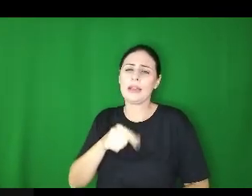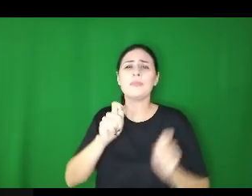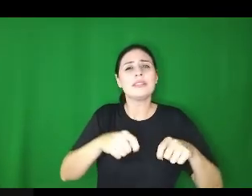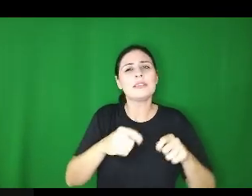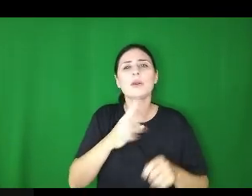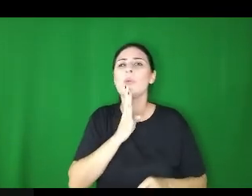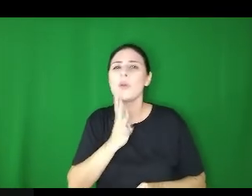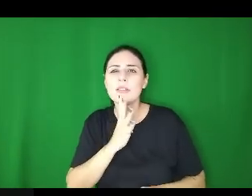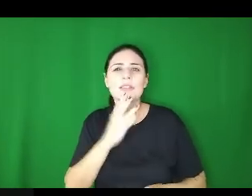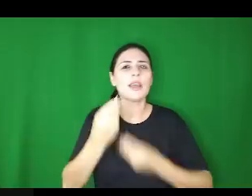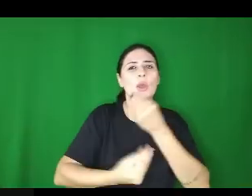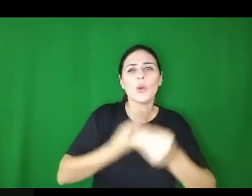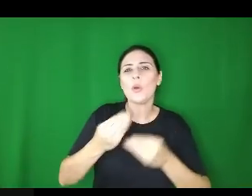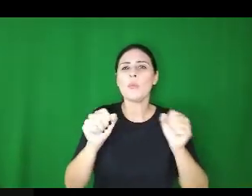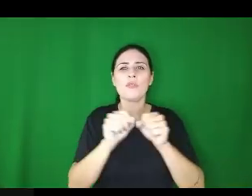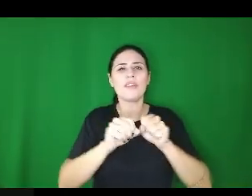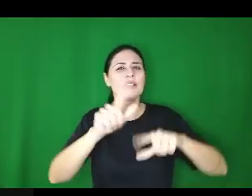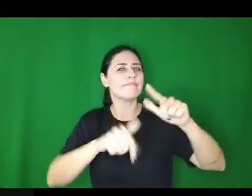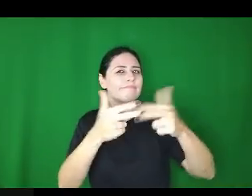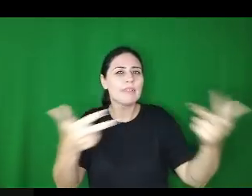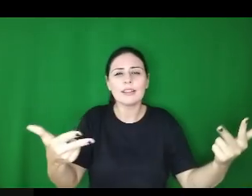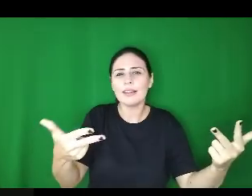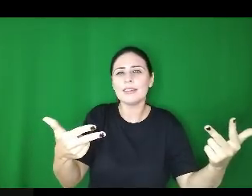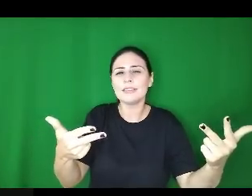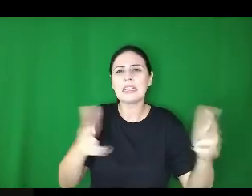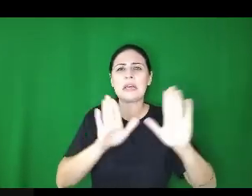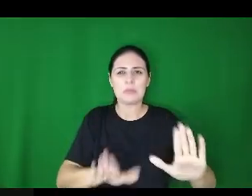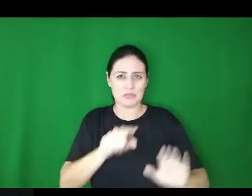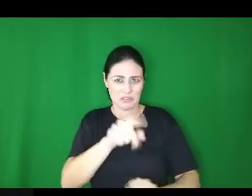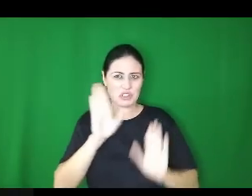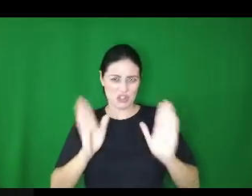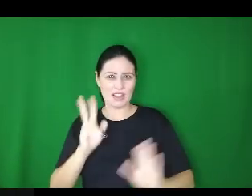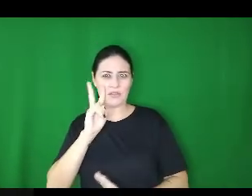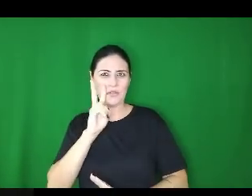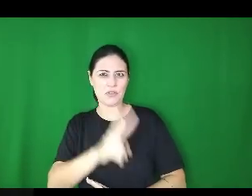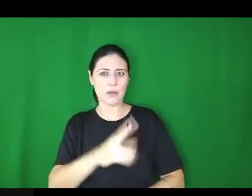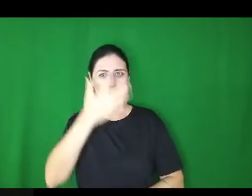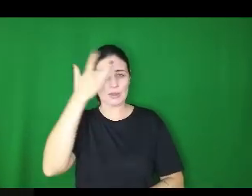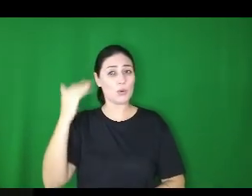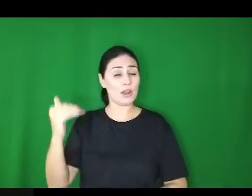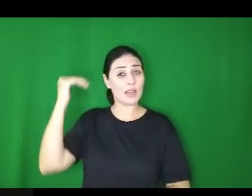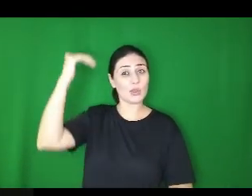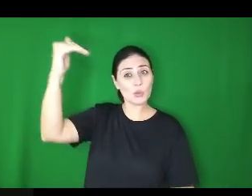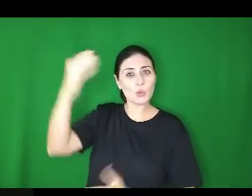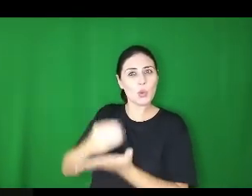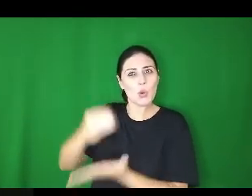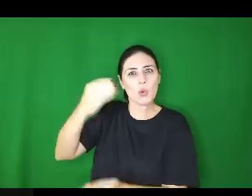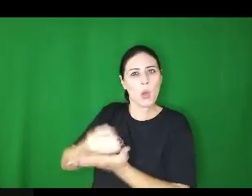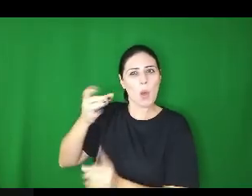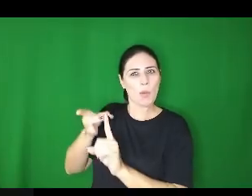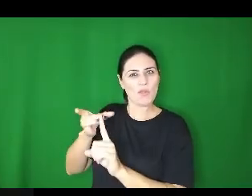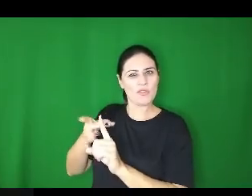lá mesmo em foco, que já é enxuto, tem lá como objetivo identificar num determinado